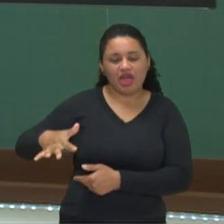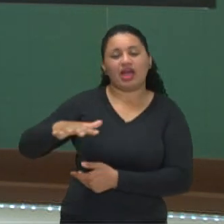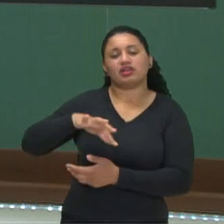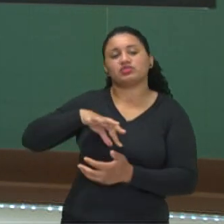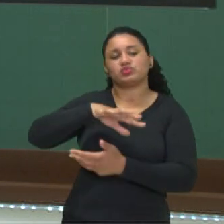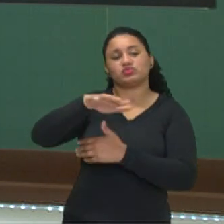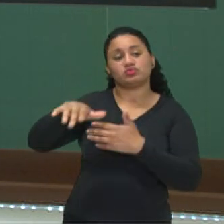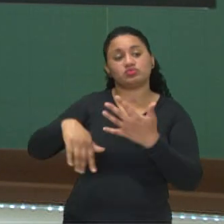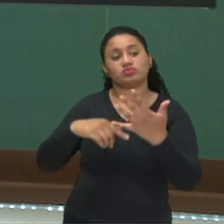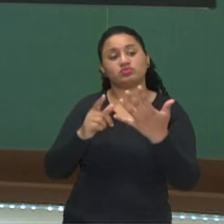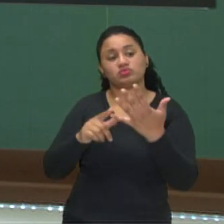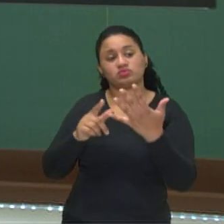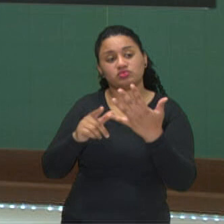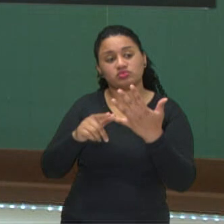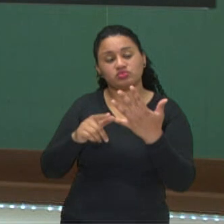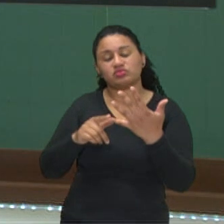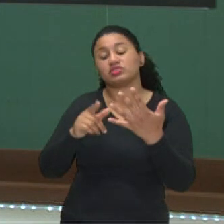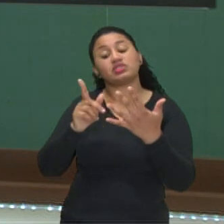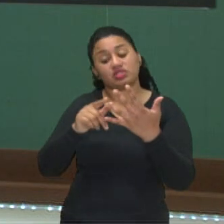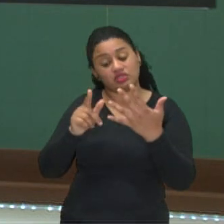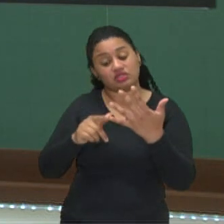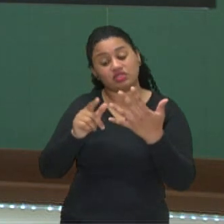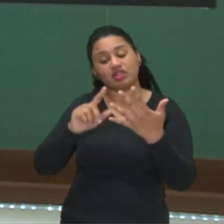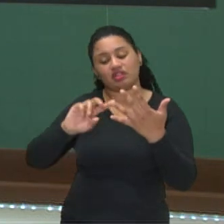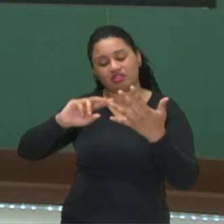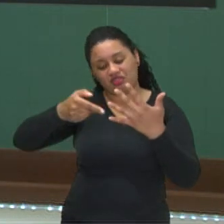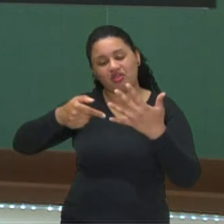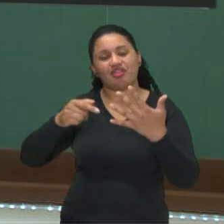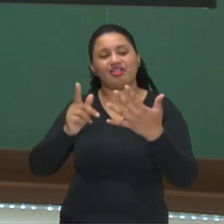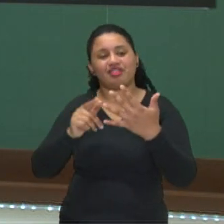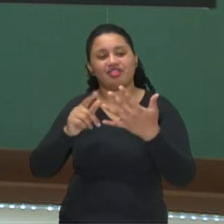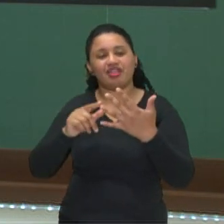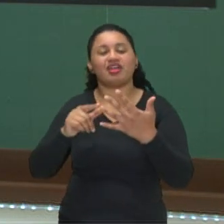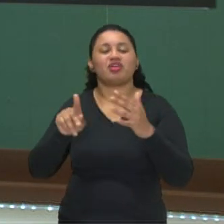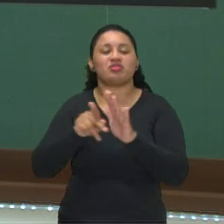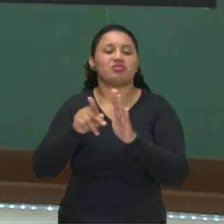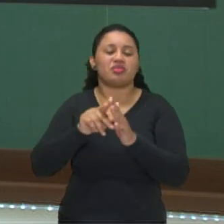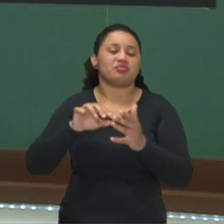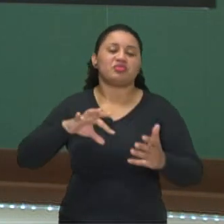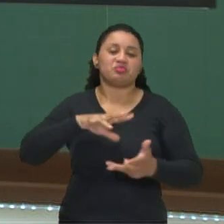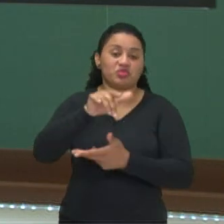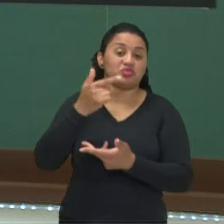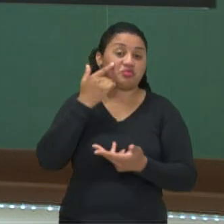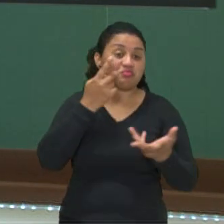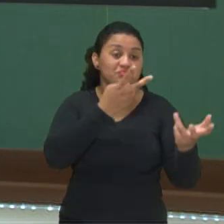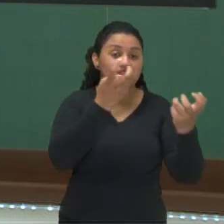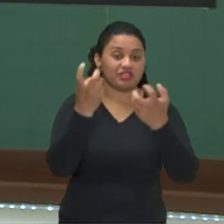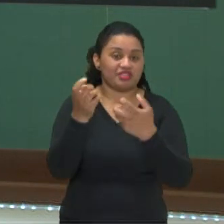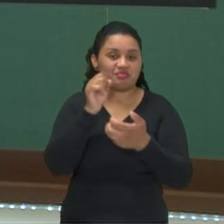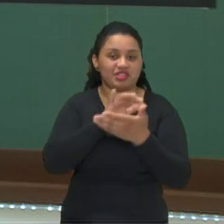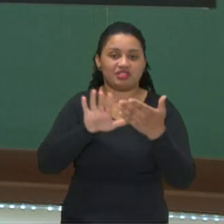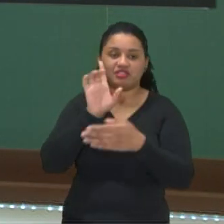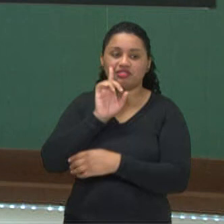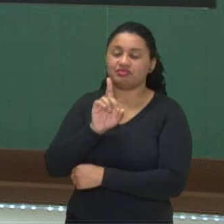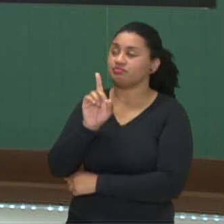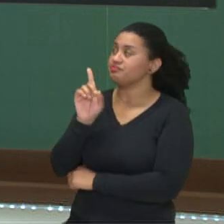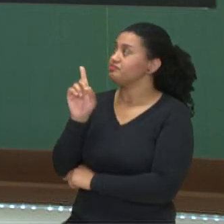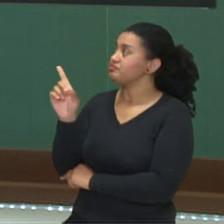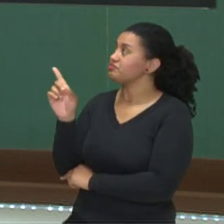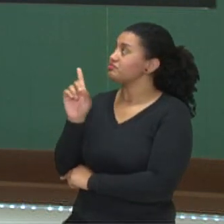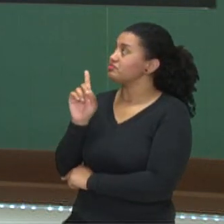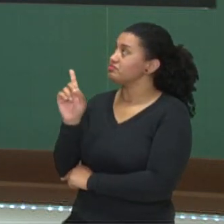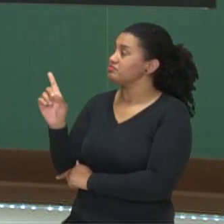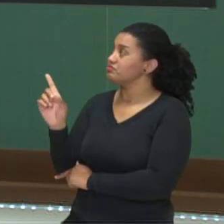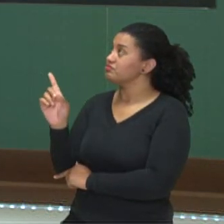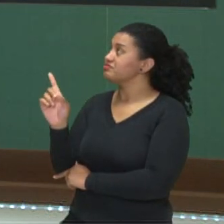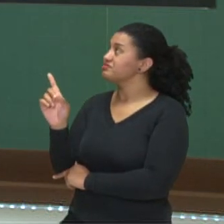é também conhecido como elemento divino, e o icosaedro, por ele ter 20 faces, né,